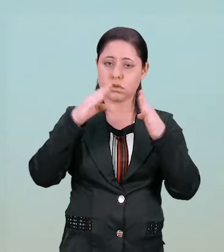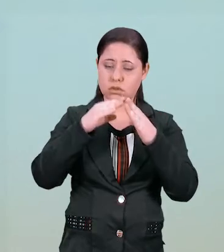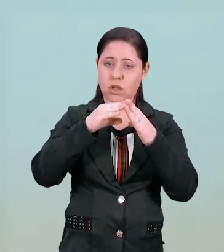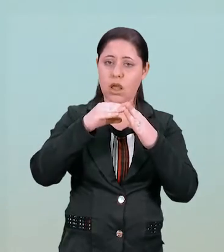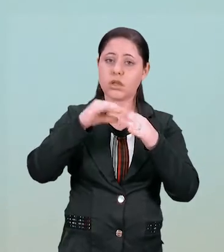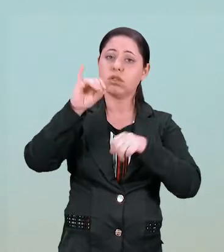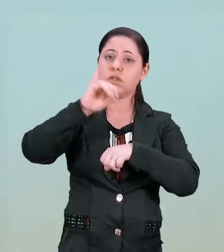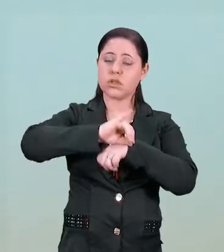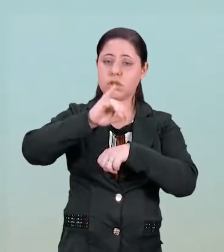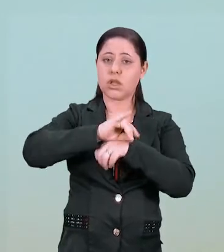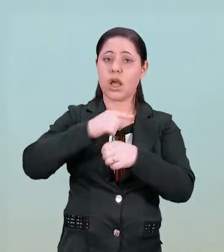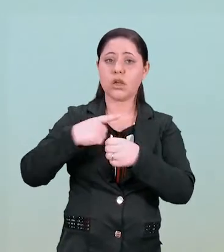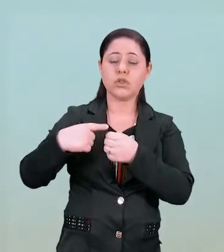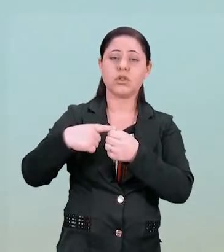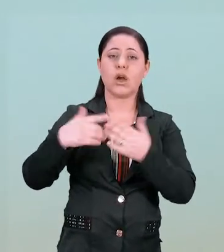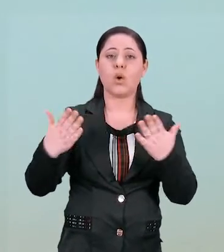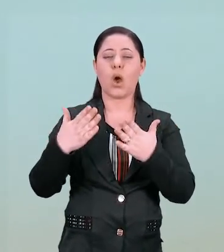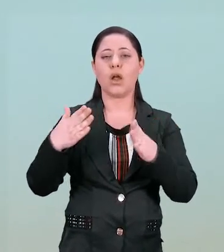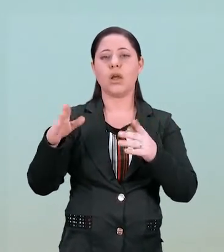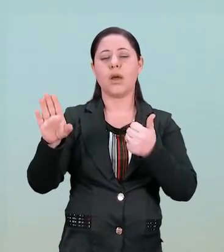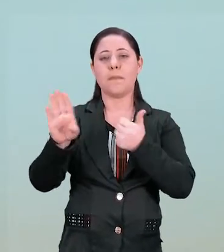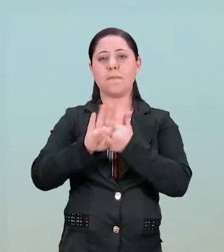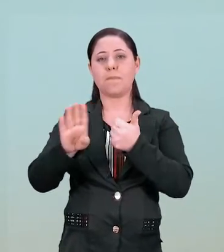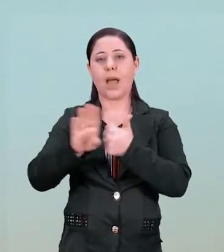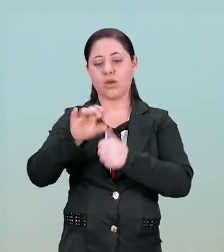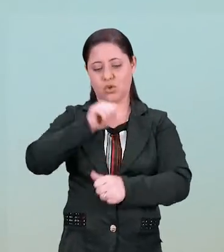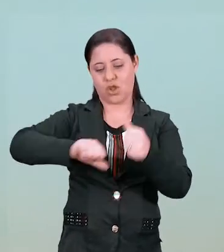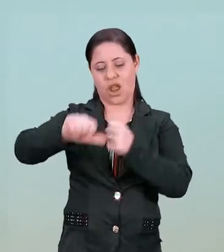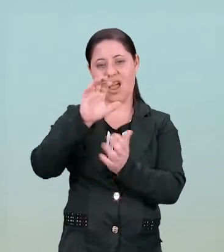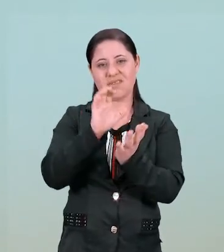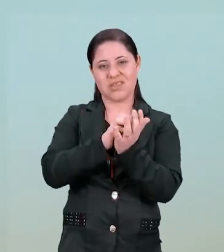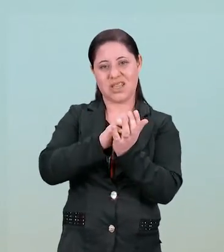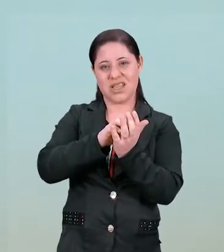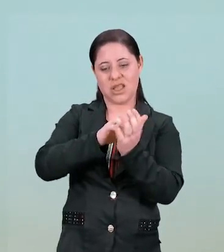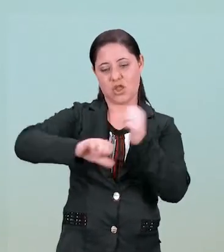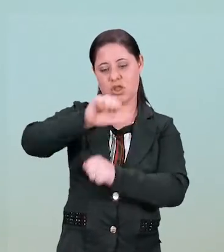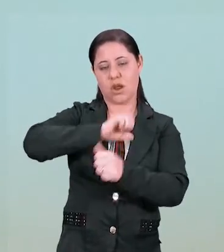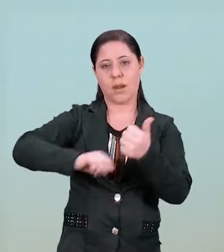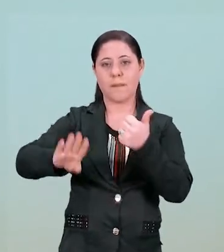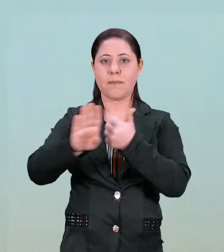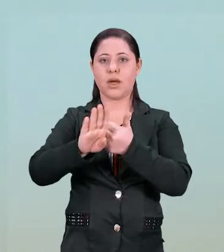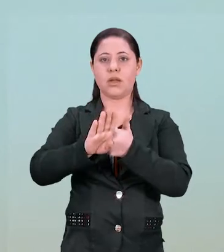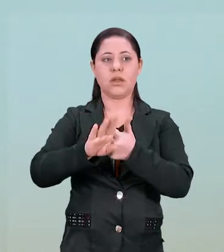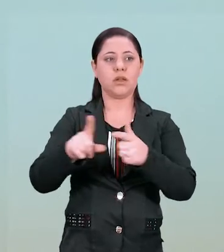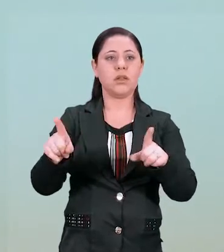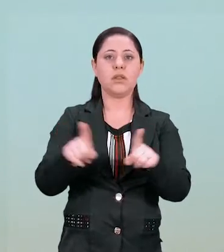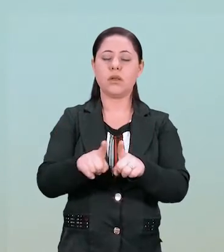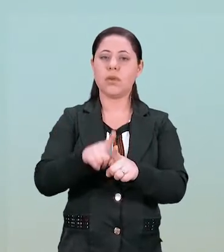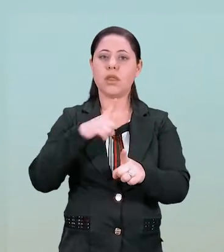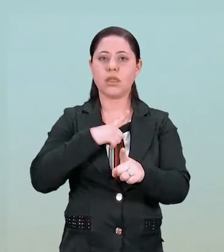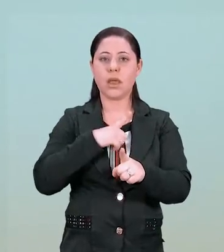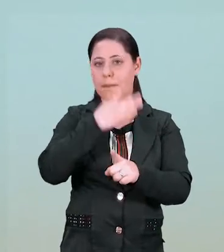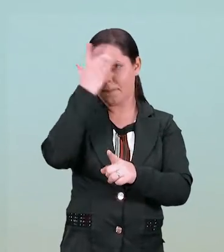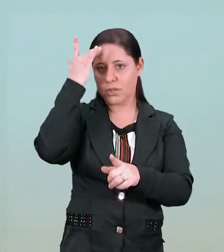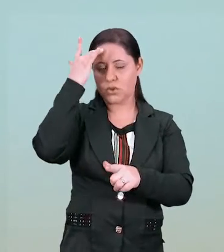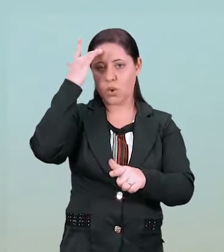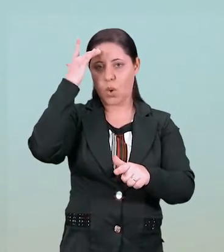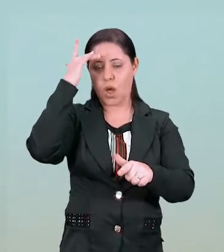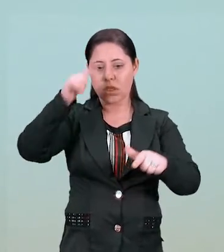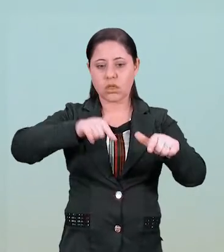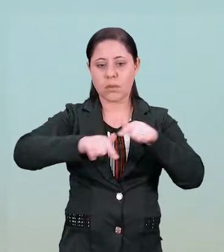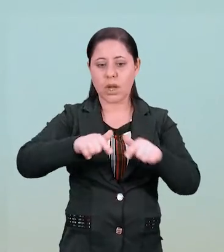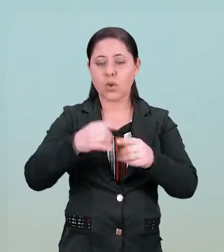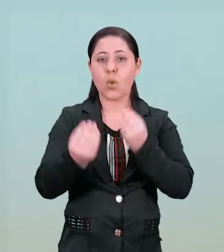de Dourados, grandes pontos consumidores, não só de consumo, mas de mão de obra. A crise no país